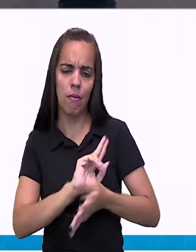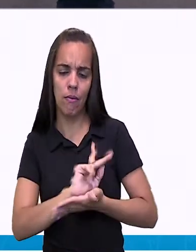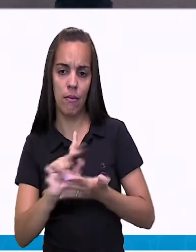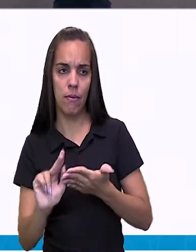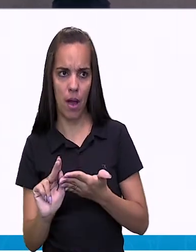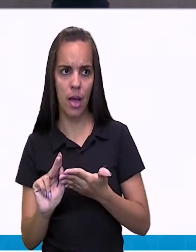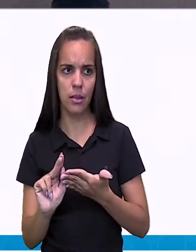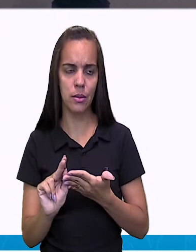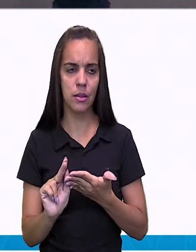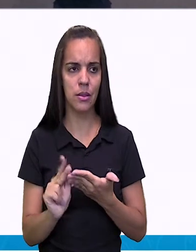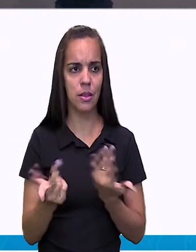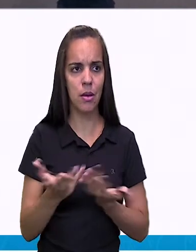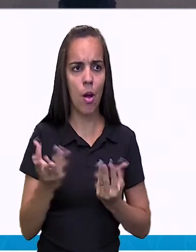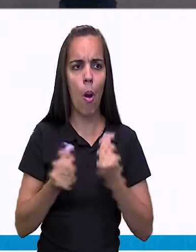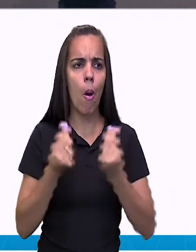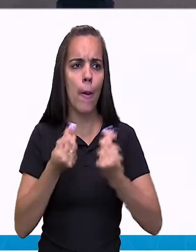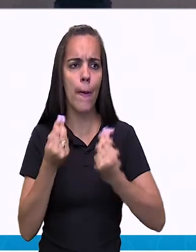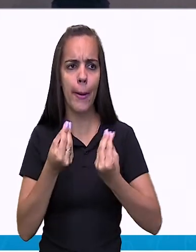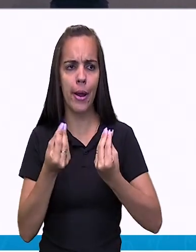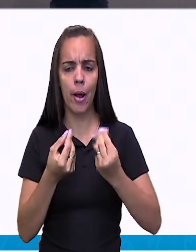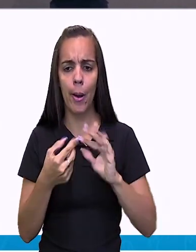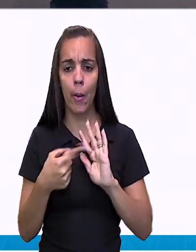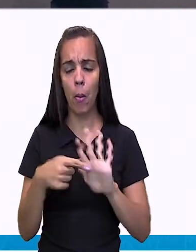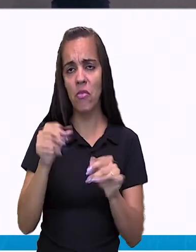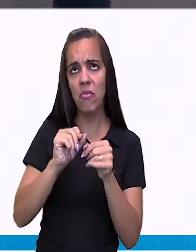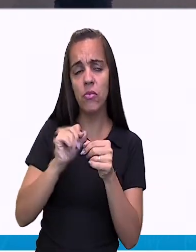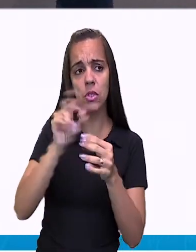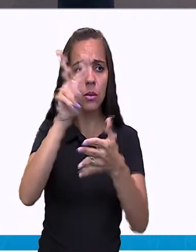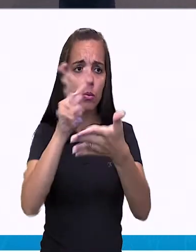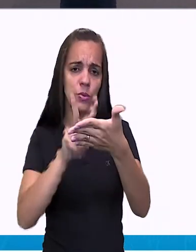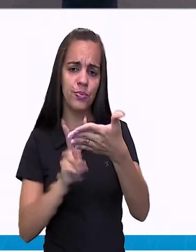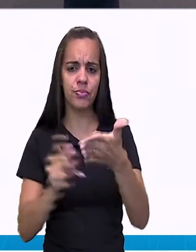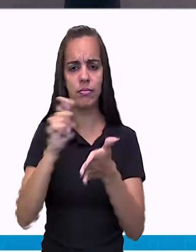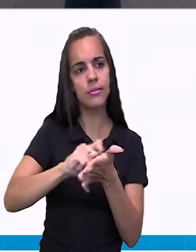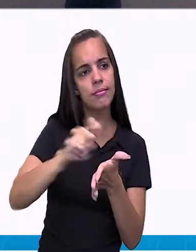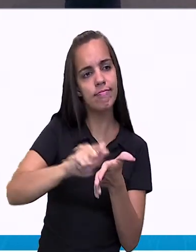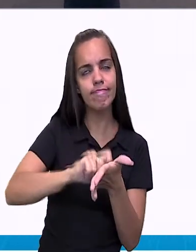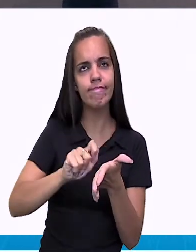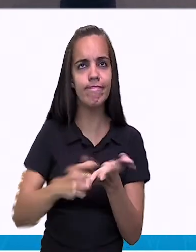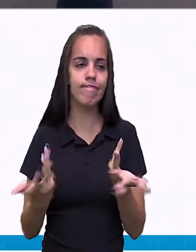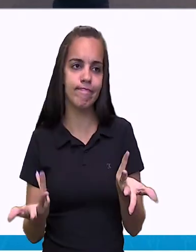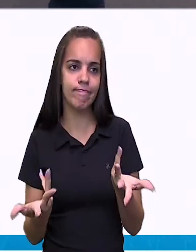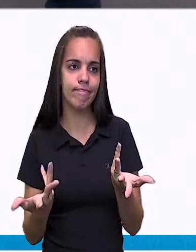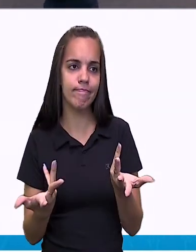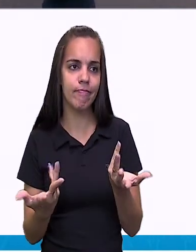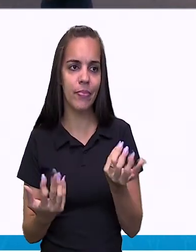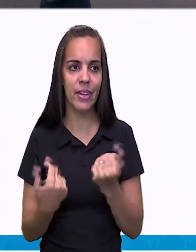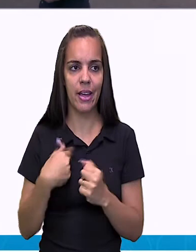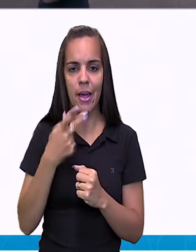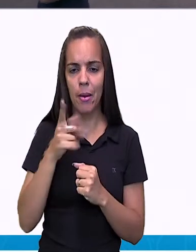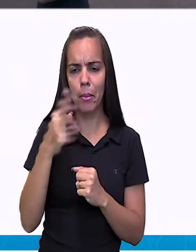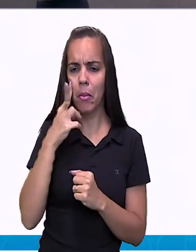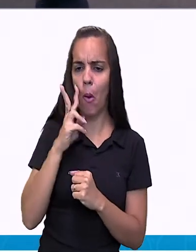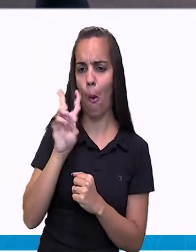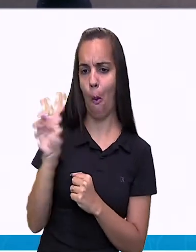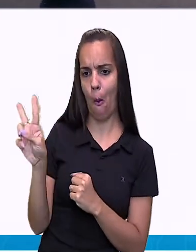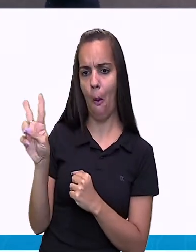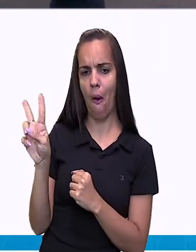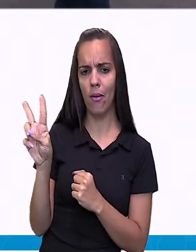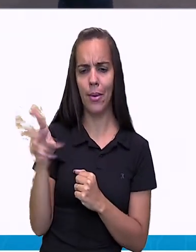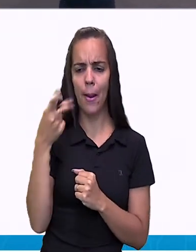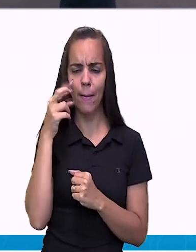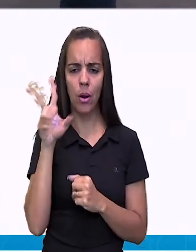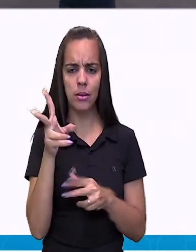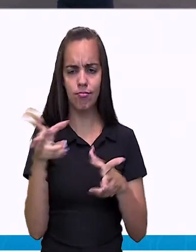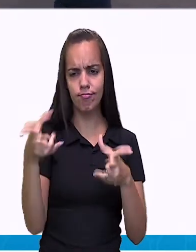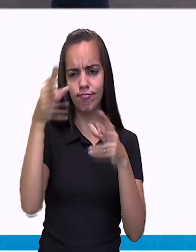numéricas. E aí, como que fica então a leitura, né? A escrita por extenso? Como que eu posso compreender logo quando eu vejo